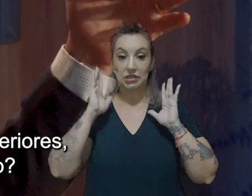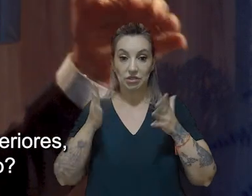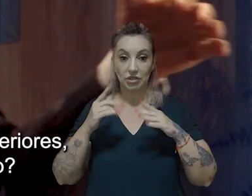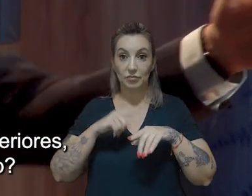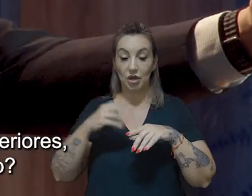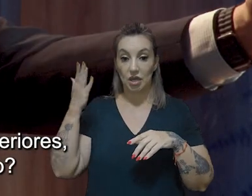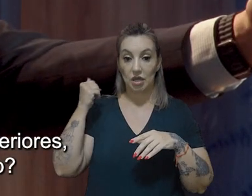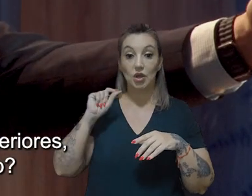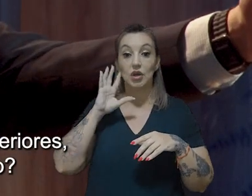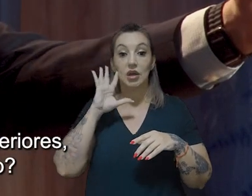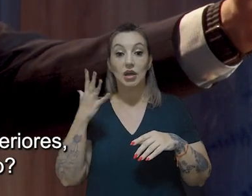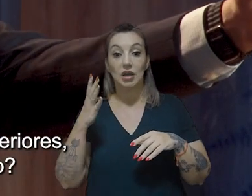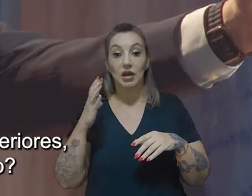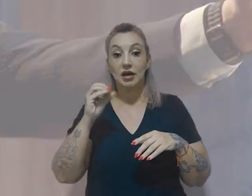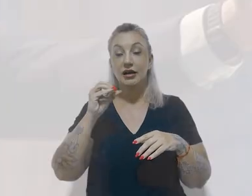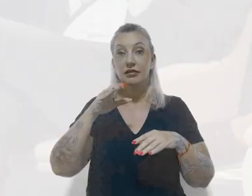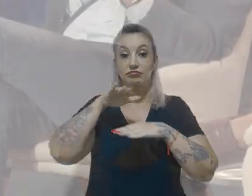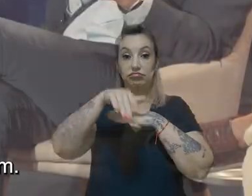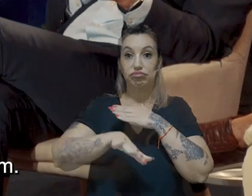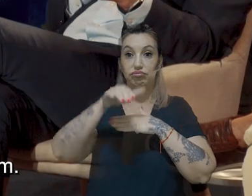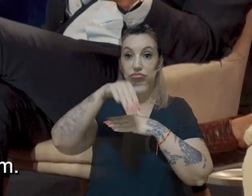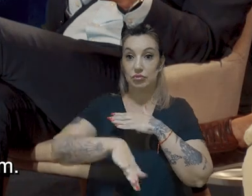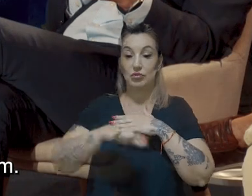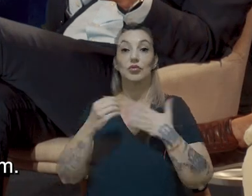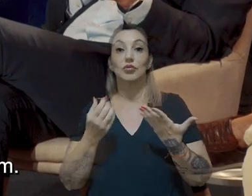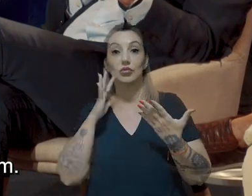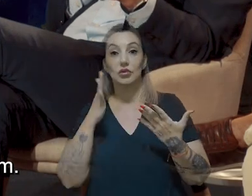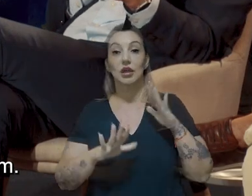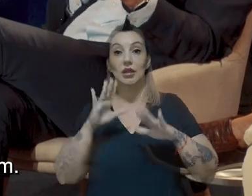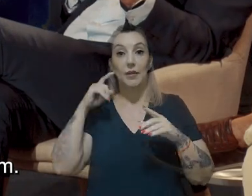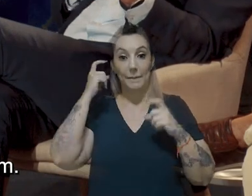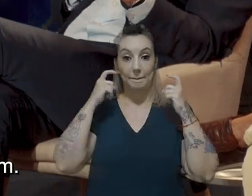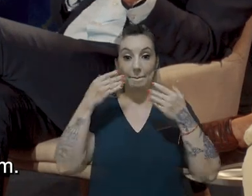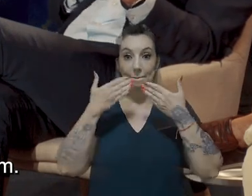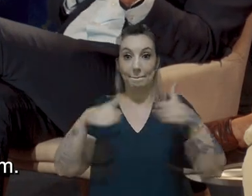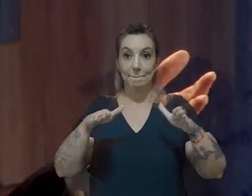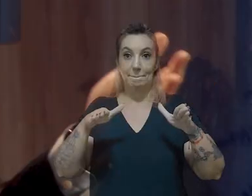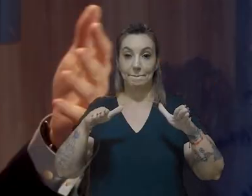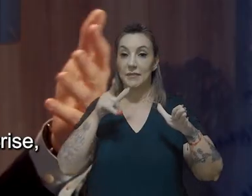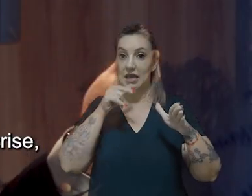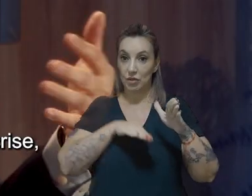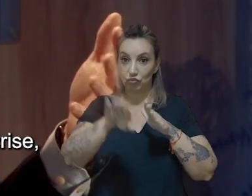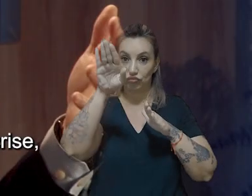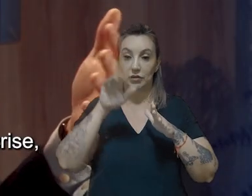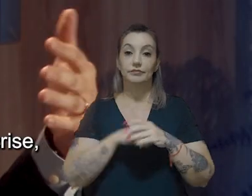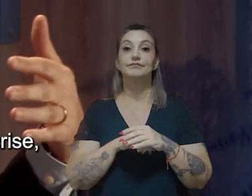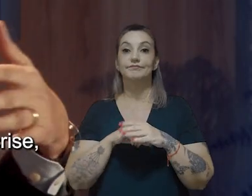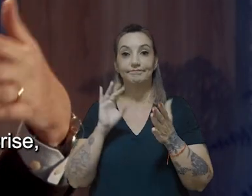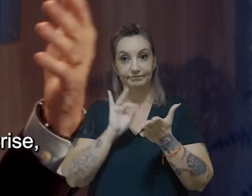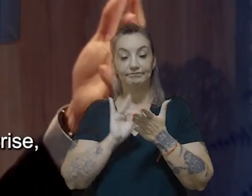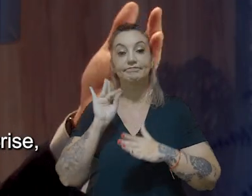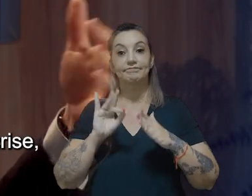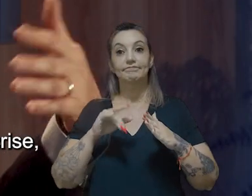momentos anteriores o que acontece na cascata do Rio Talvez o que mais preocupa é o rompimento de uma barragem né é o que realmente talvez